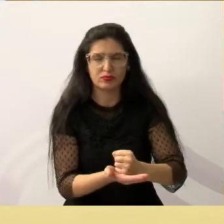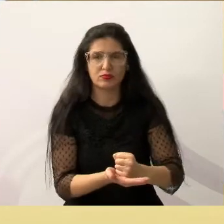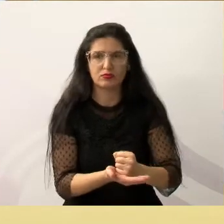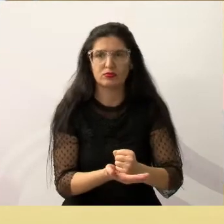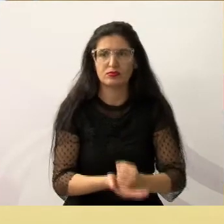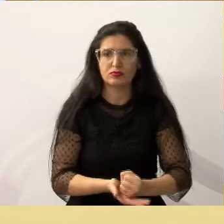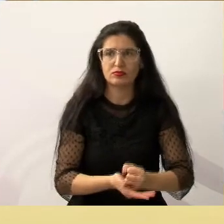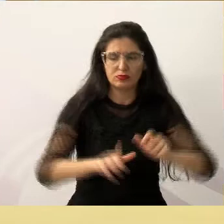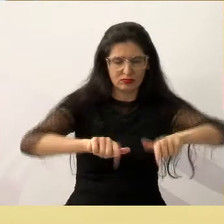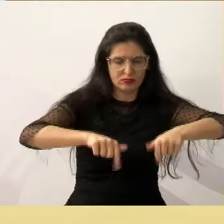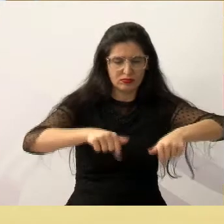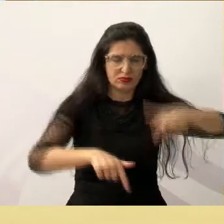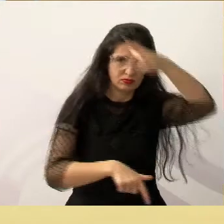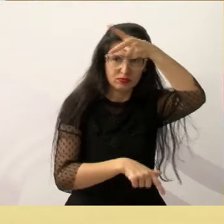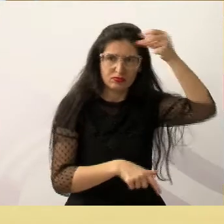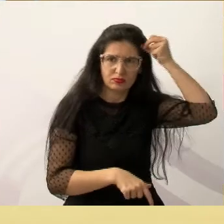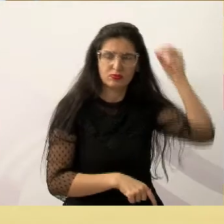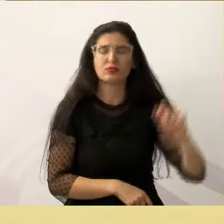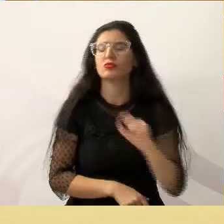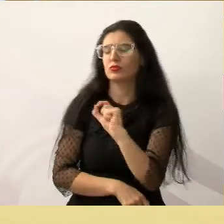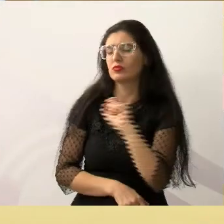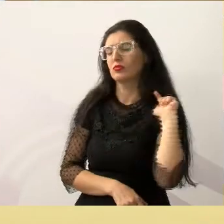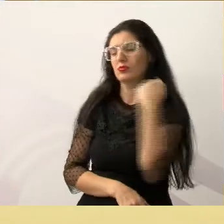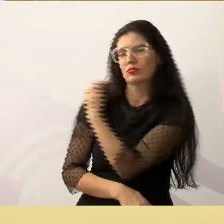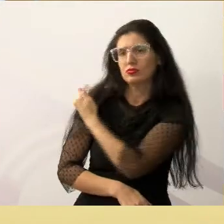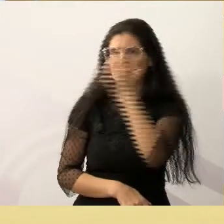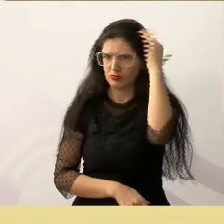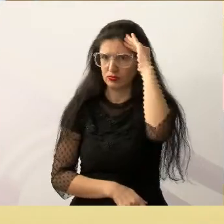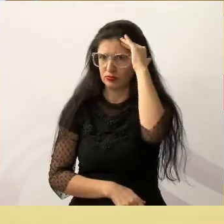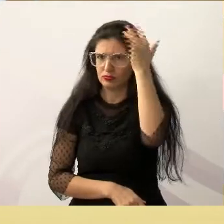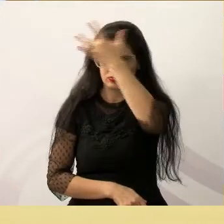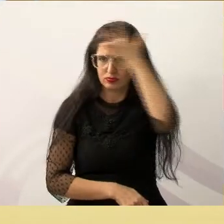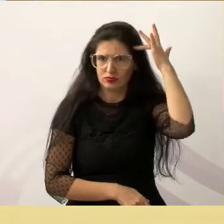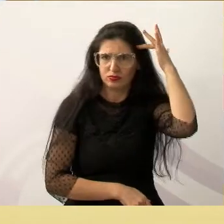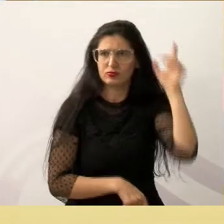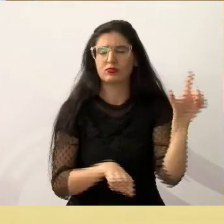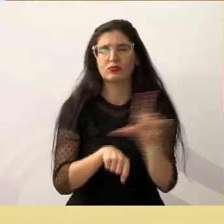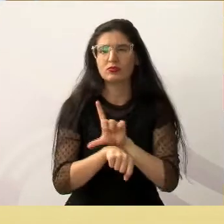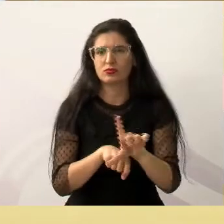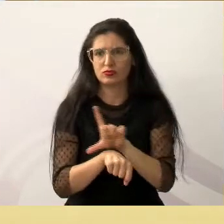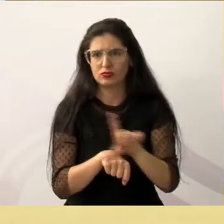E o que a gente entende? Os comerciantes, eles têm a clara